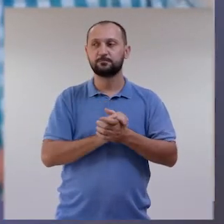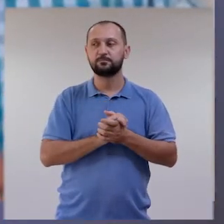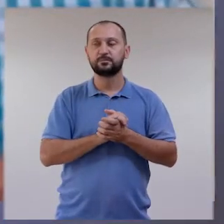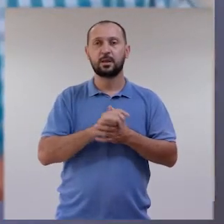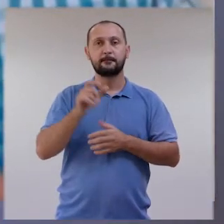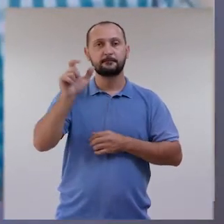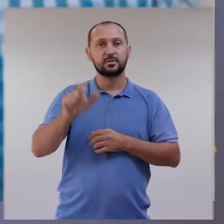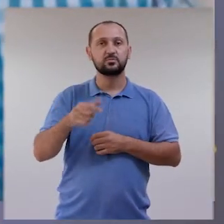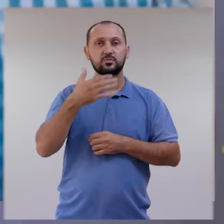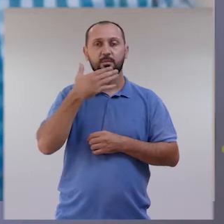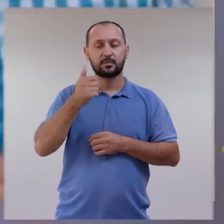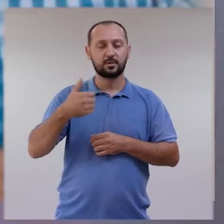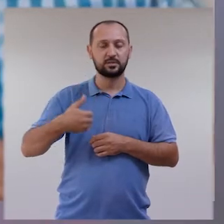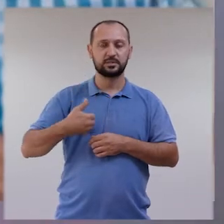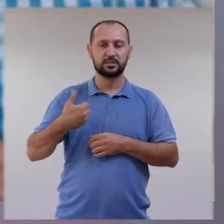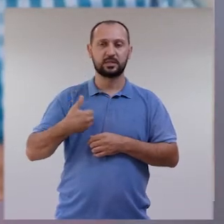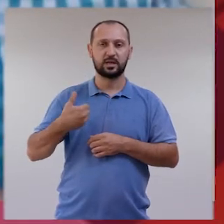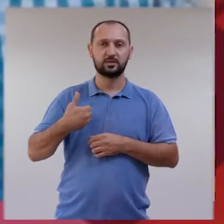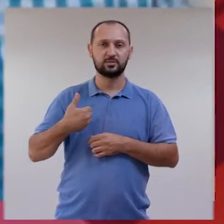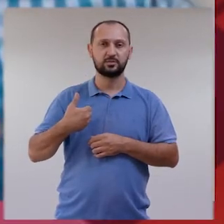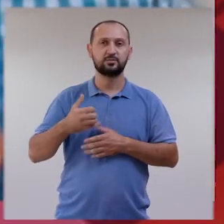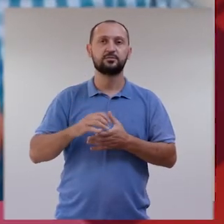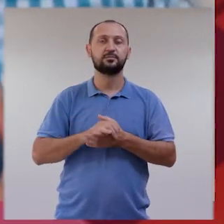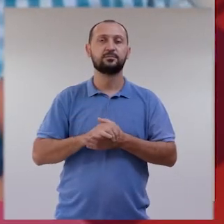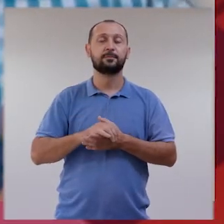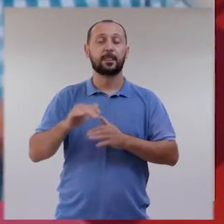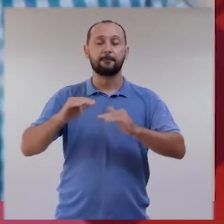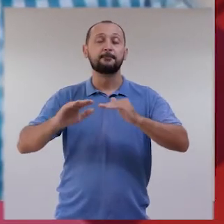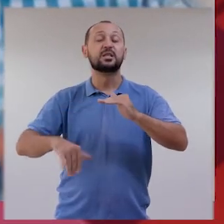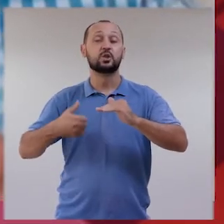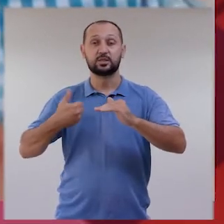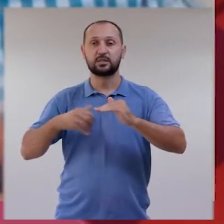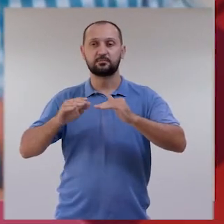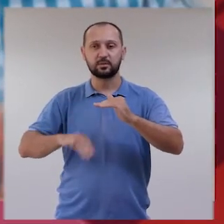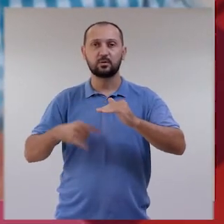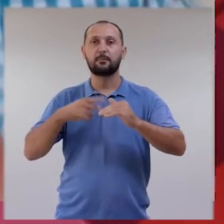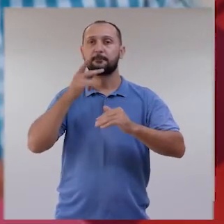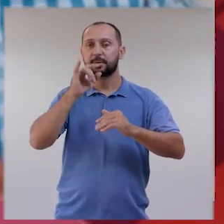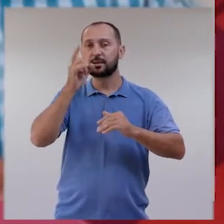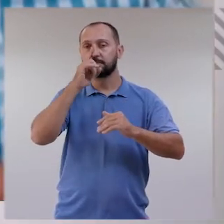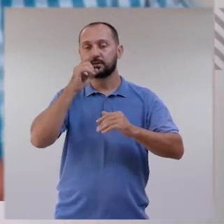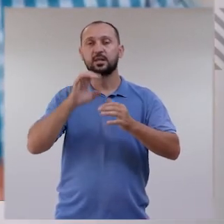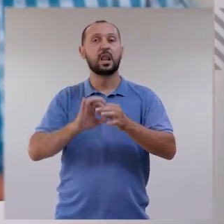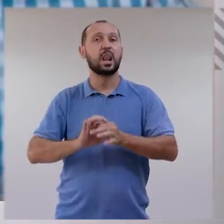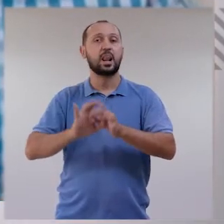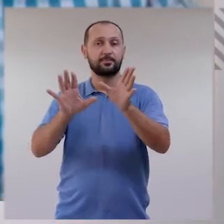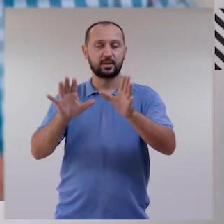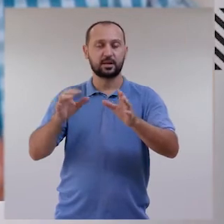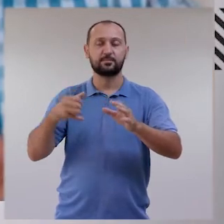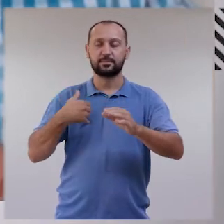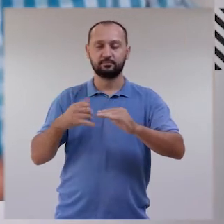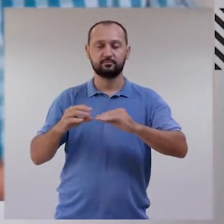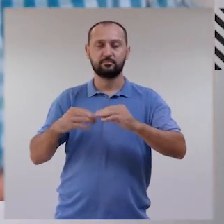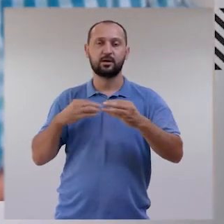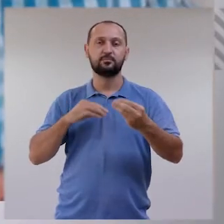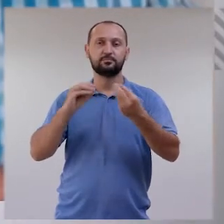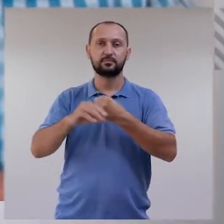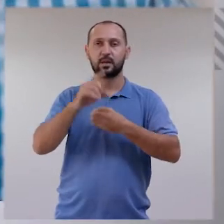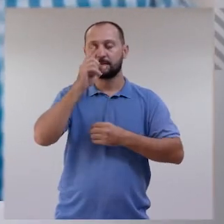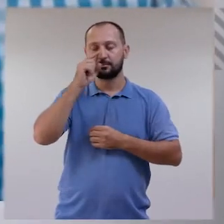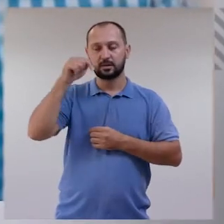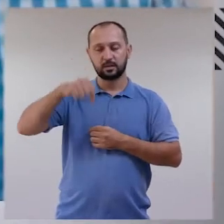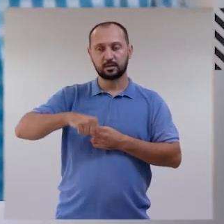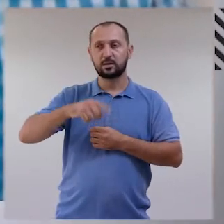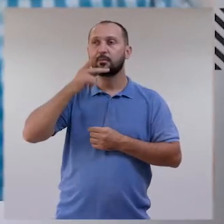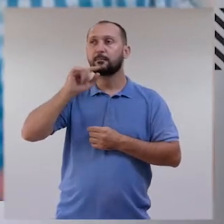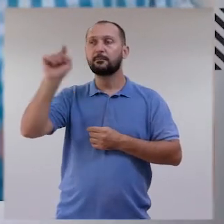estado de pessoas menores de idade, que o menor de idade tem que ter autorização do pai e da mãe, né, para a gente poder ter a doação dos órgãos,